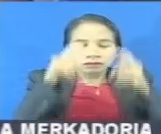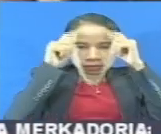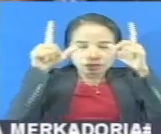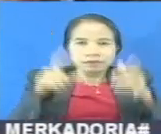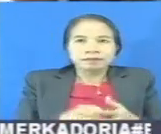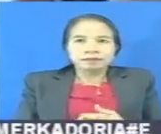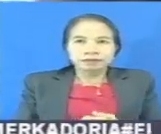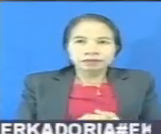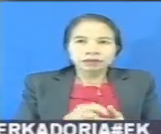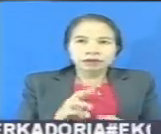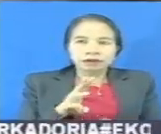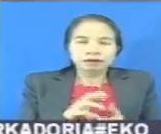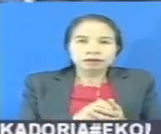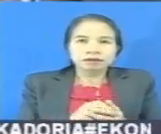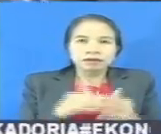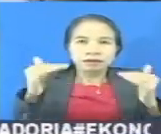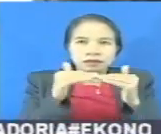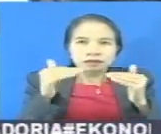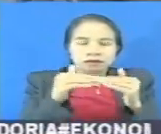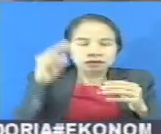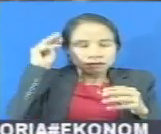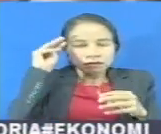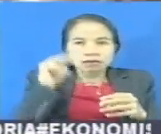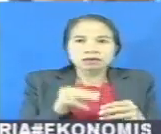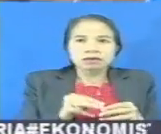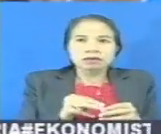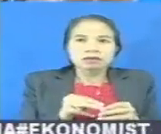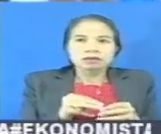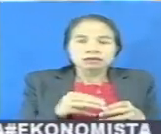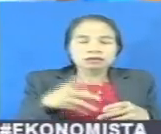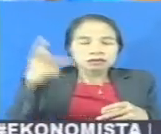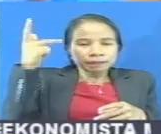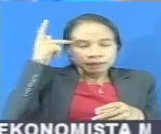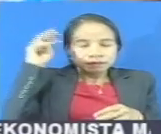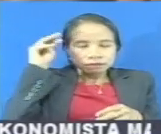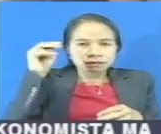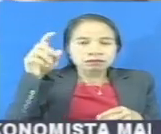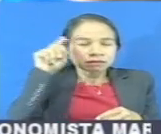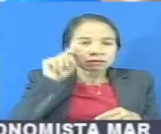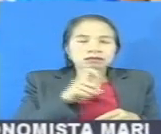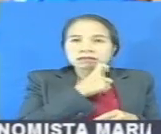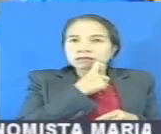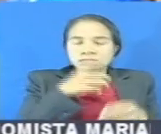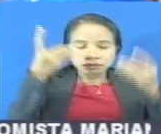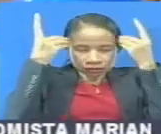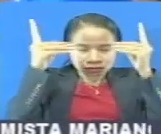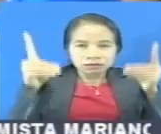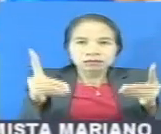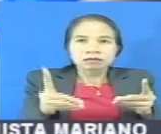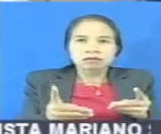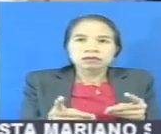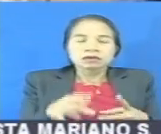Quarta-feira, nele, Rússia, encontro o Conselho Ministro Ordinária, preside Rússia, Primeiro-Ministro Tauro Matangruak, decide, no